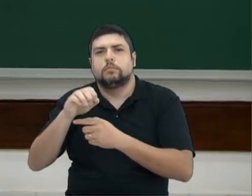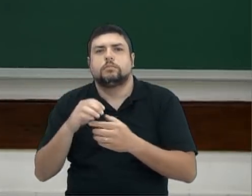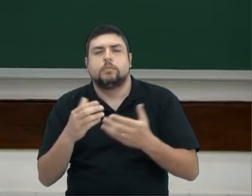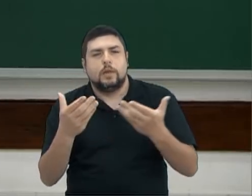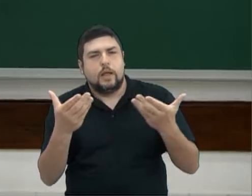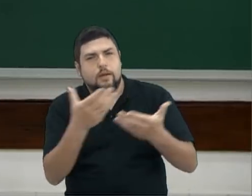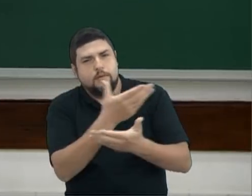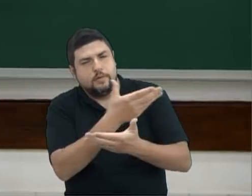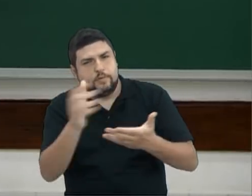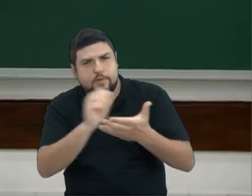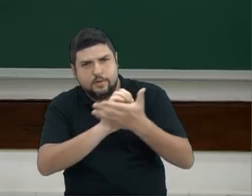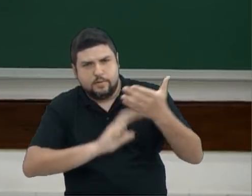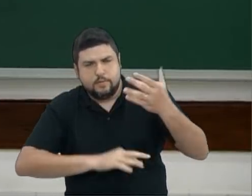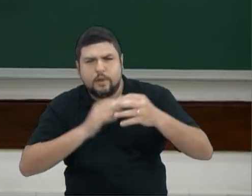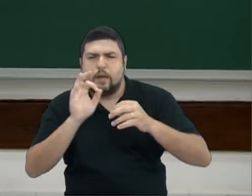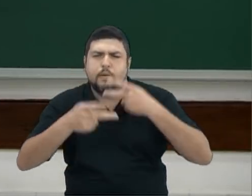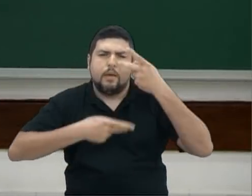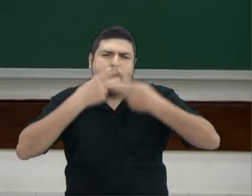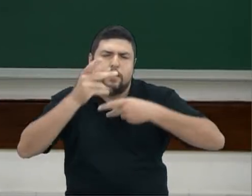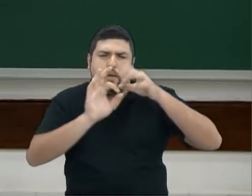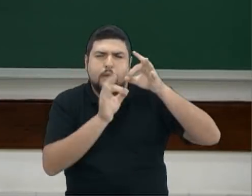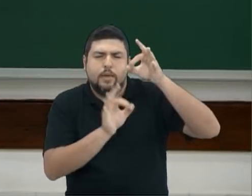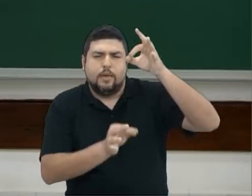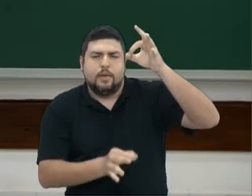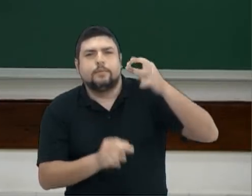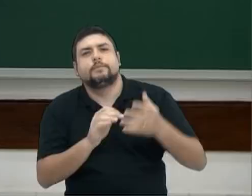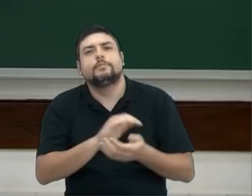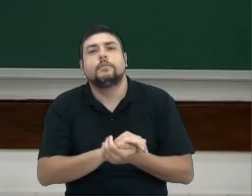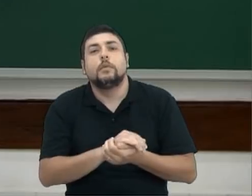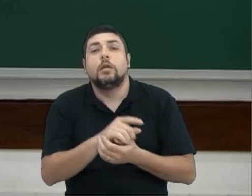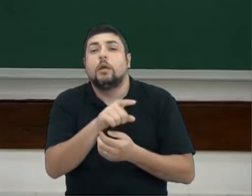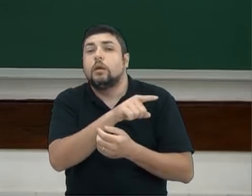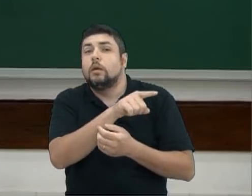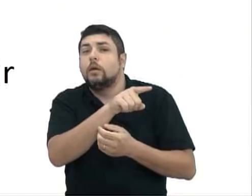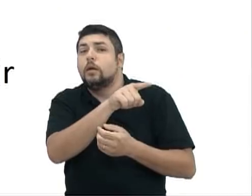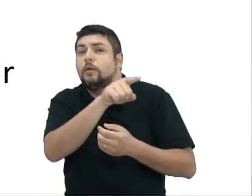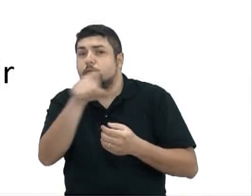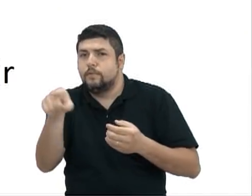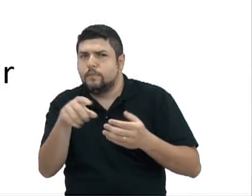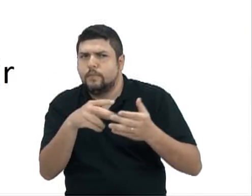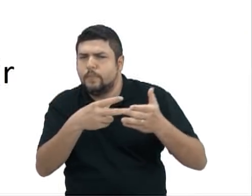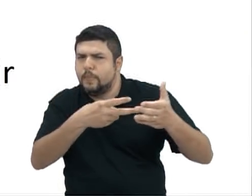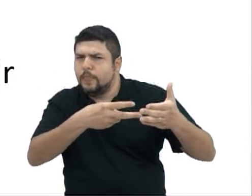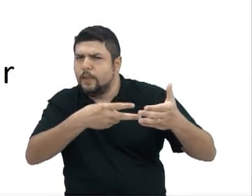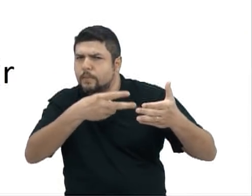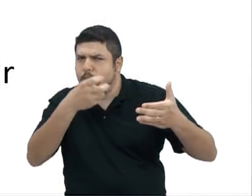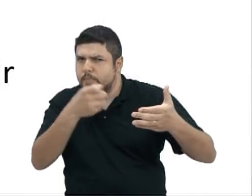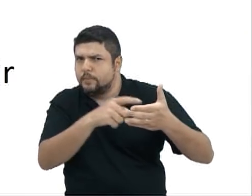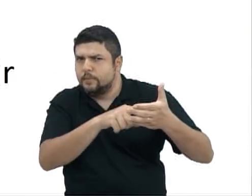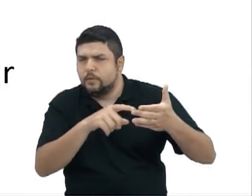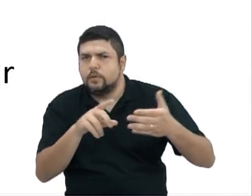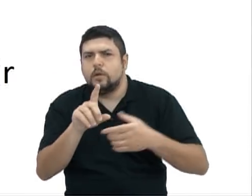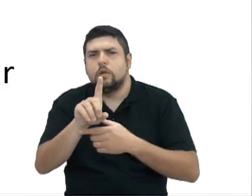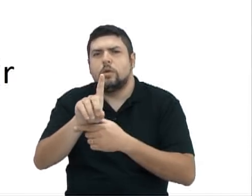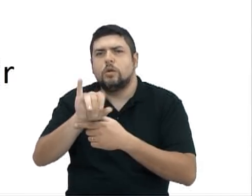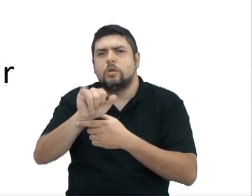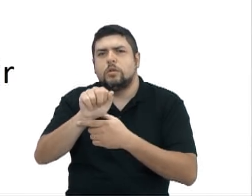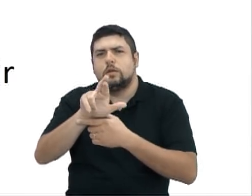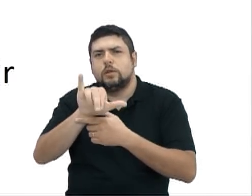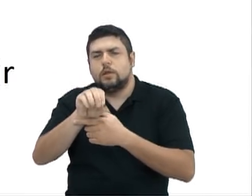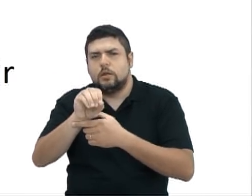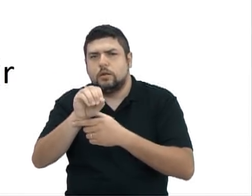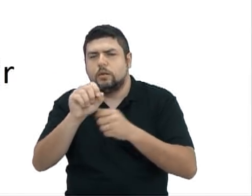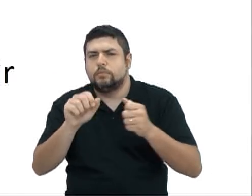que eu já falei demais, né? O que vocês vão fazer? Vocês vão observar esse trecho do diário da Carol e